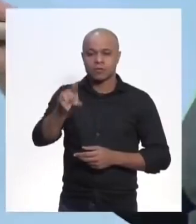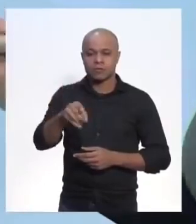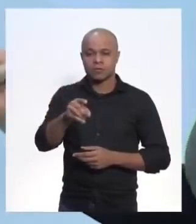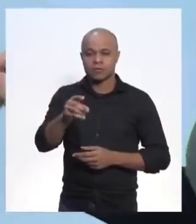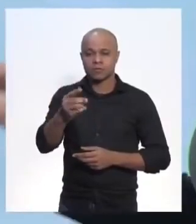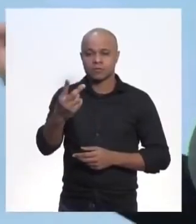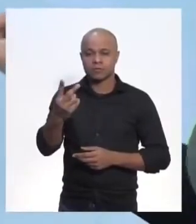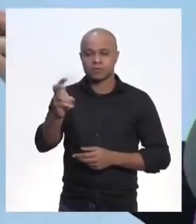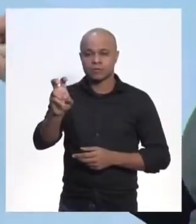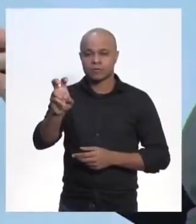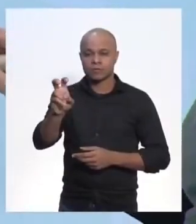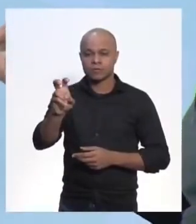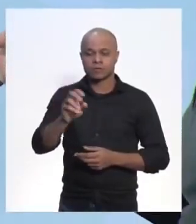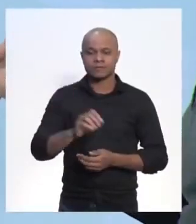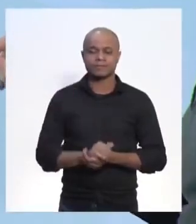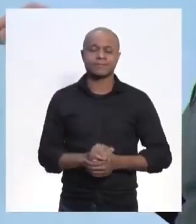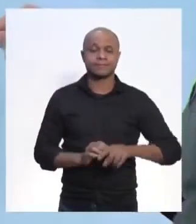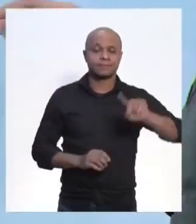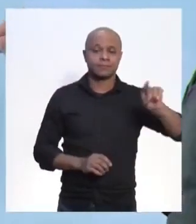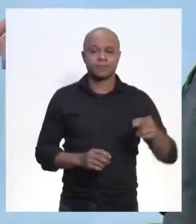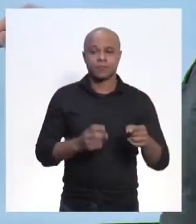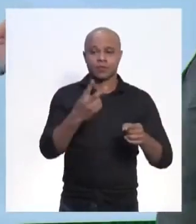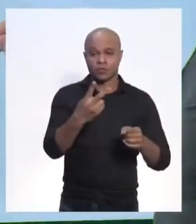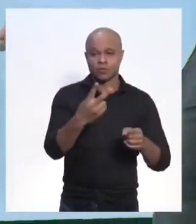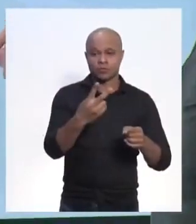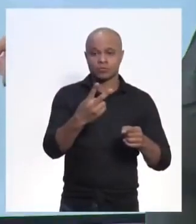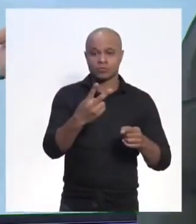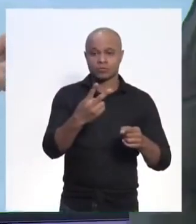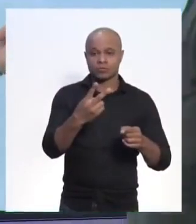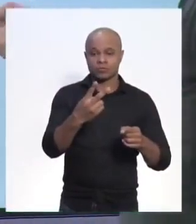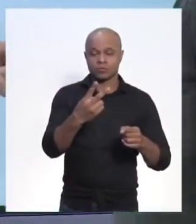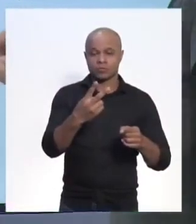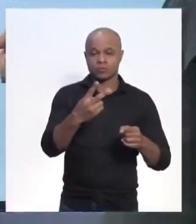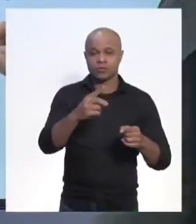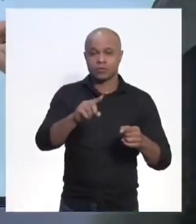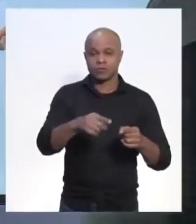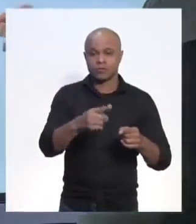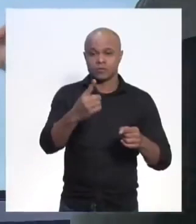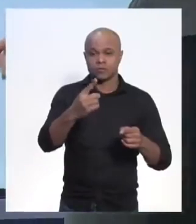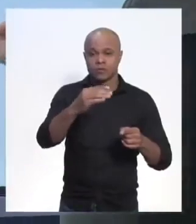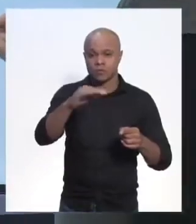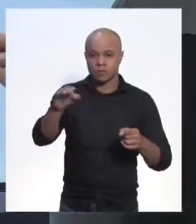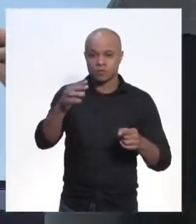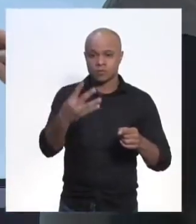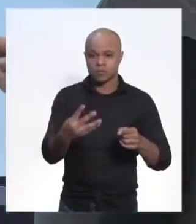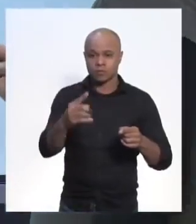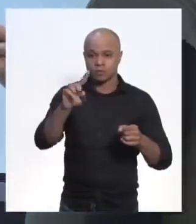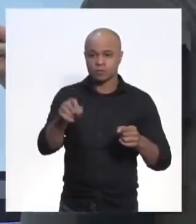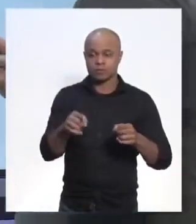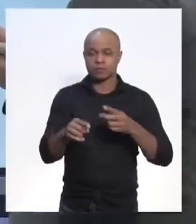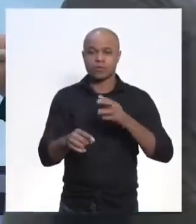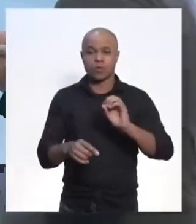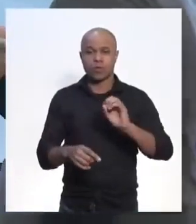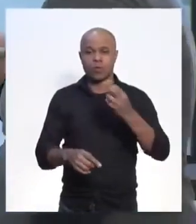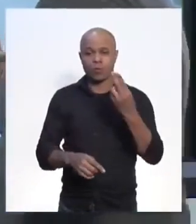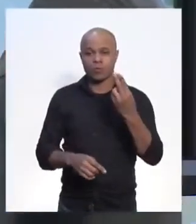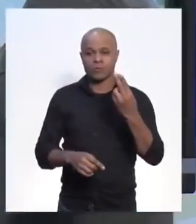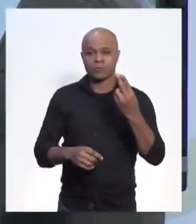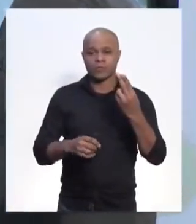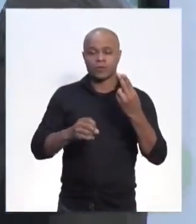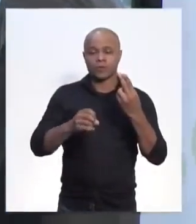0,25. Formando o par 2 com 1/4, ou 2, ponto e vírgula,